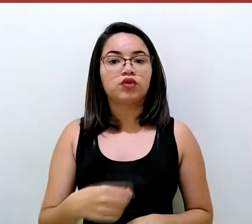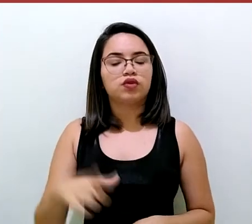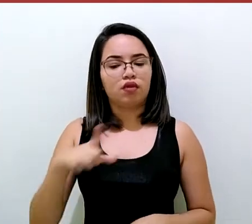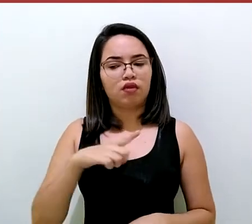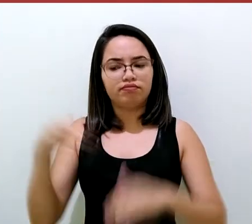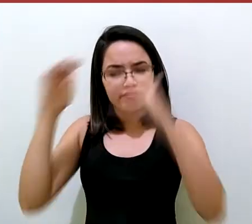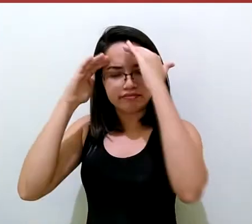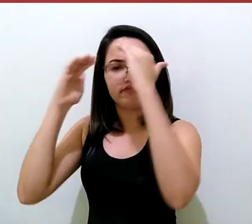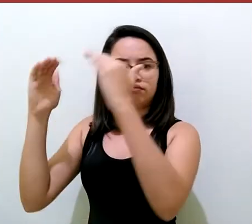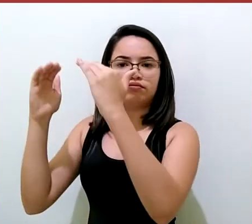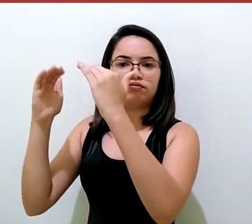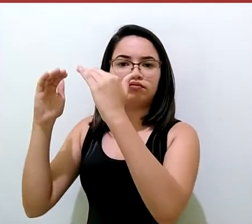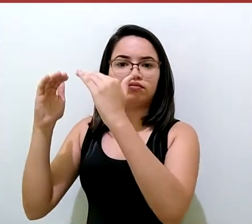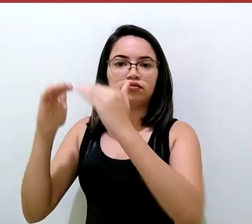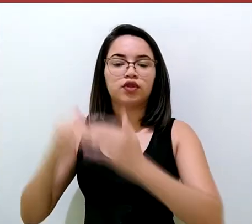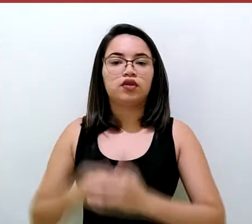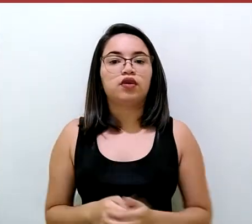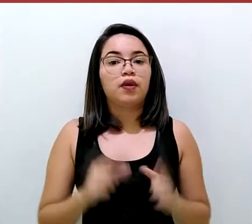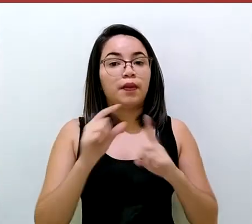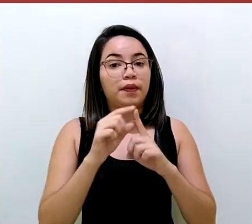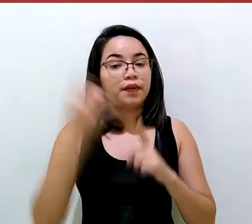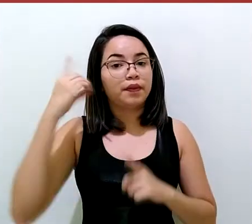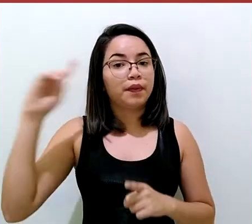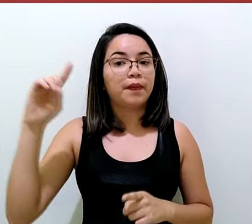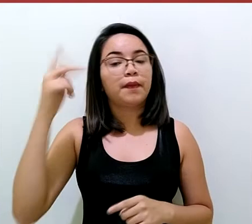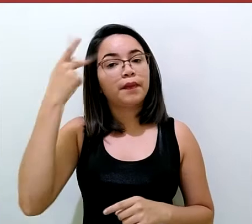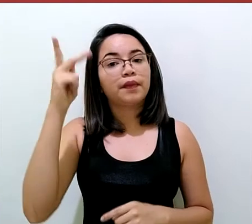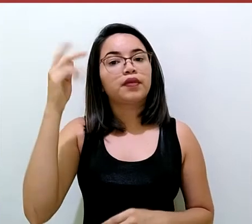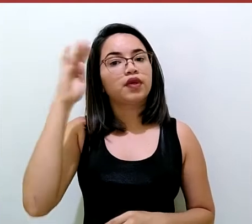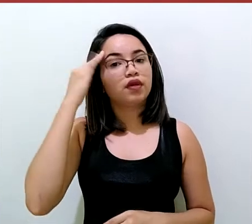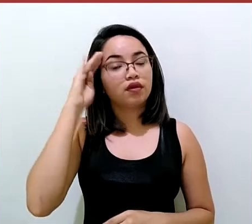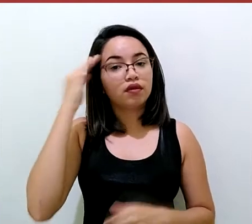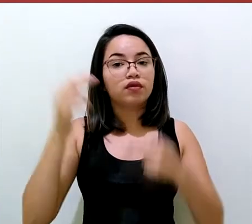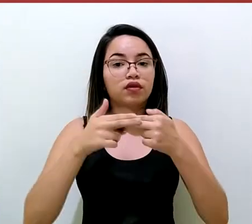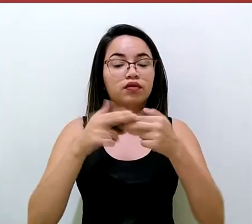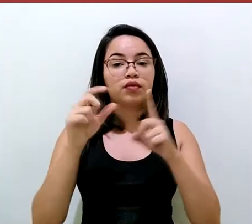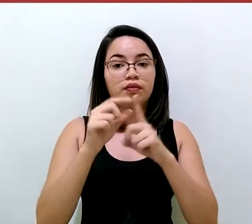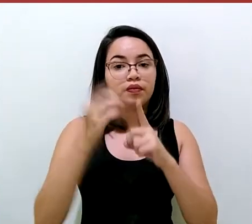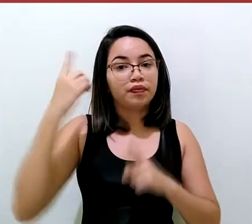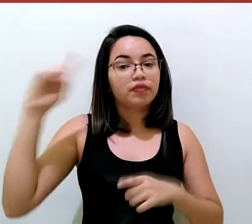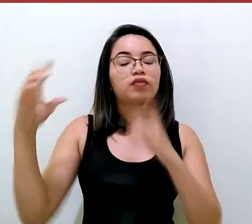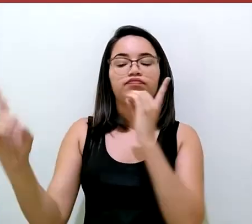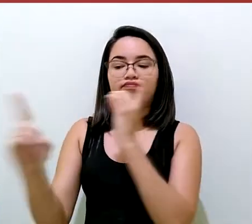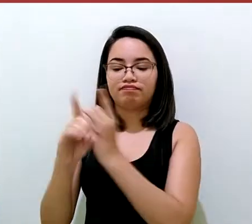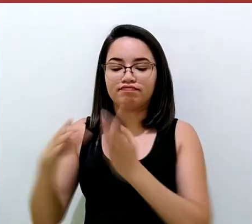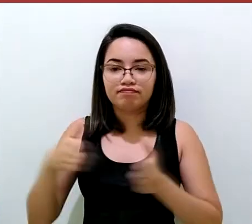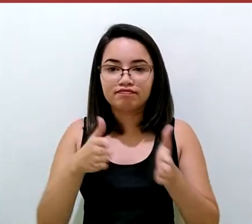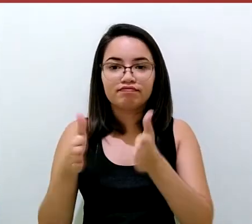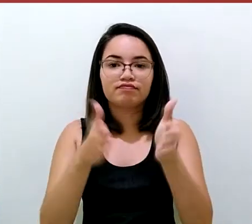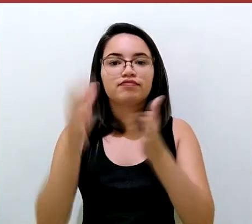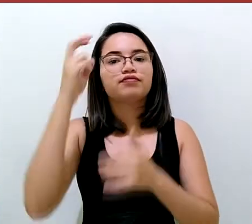reverenciar a palavra de Deus, para que eles entendam que, através da palavra de Deus, eles